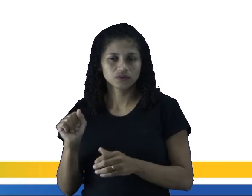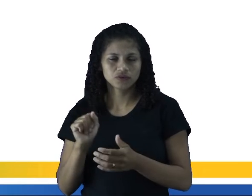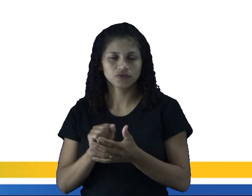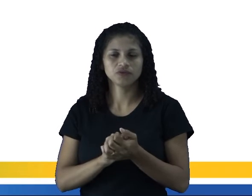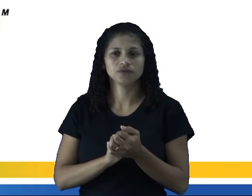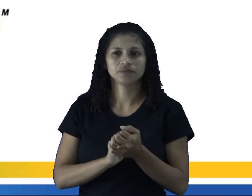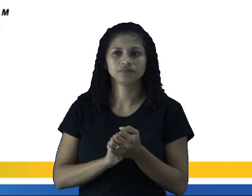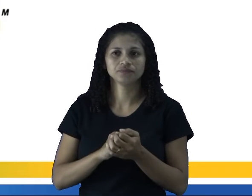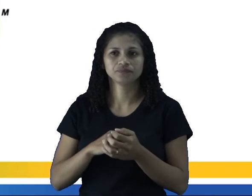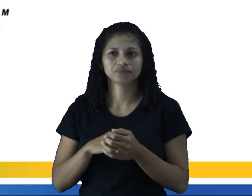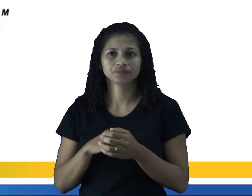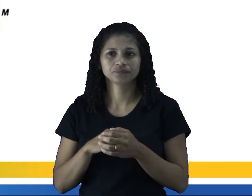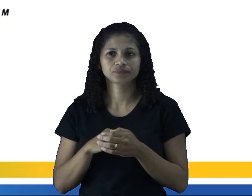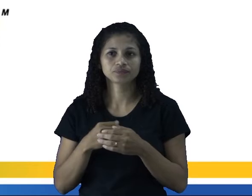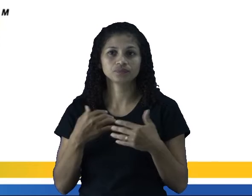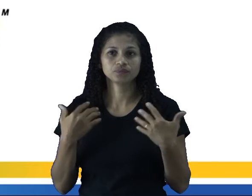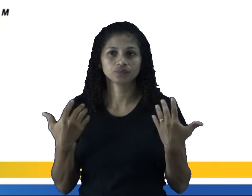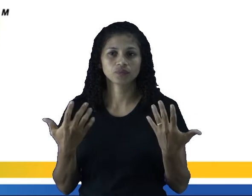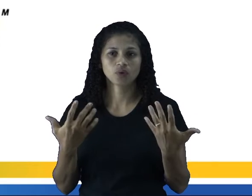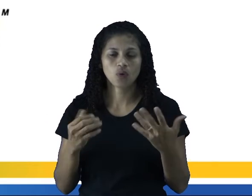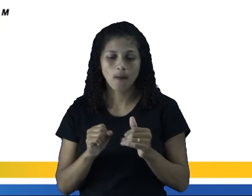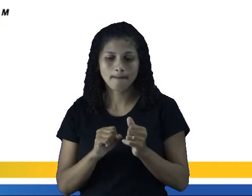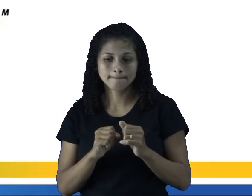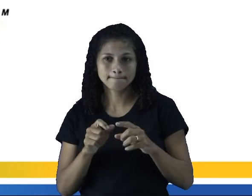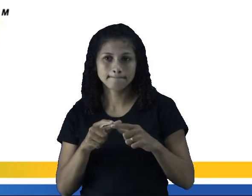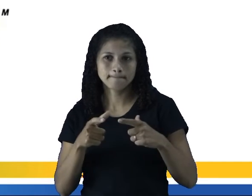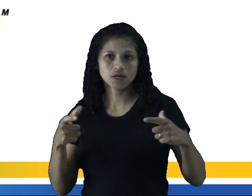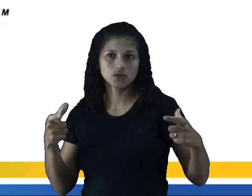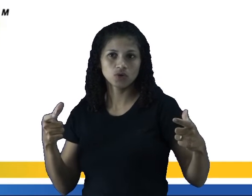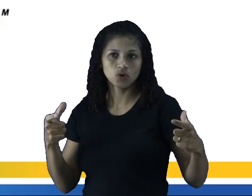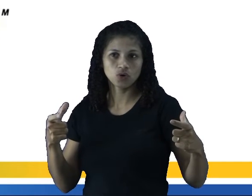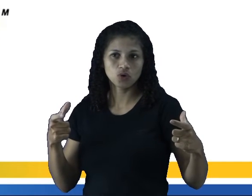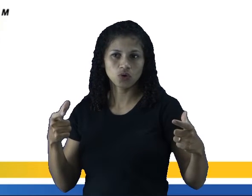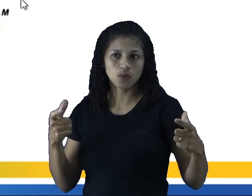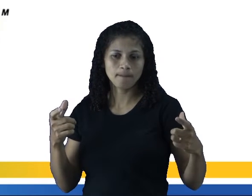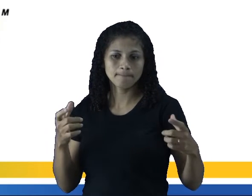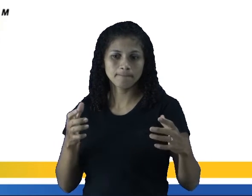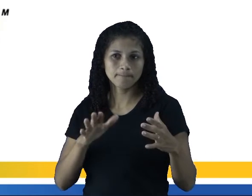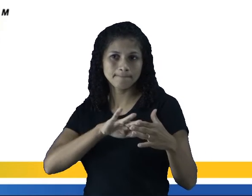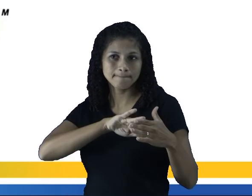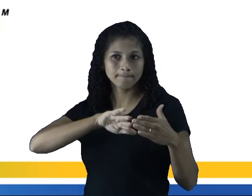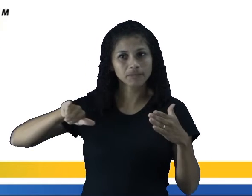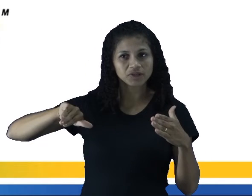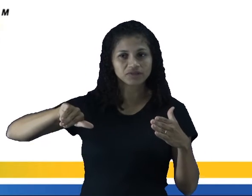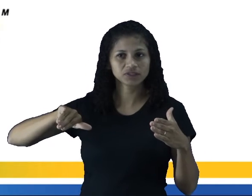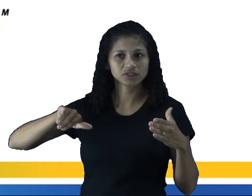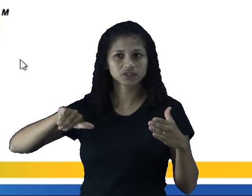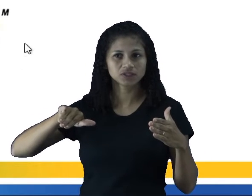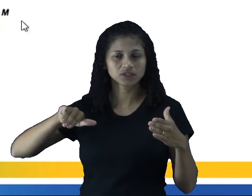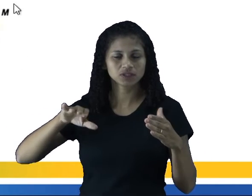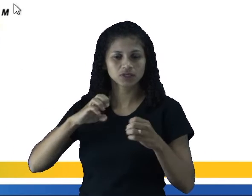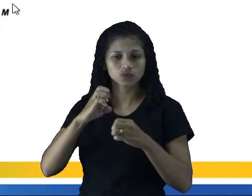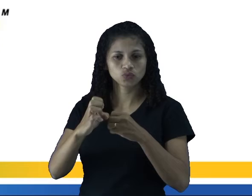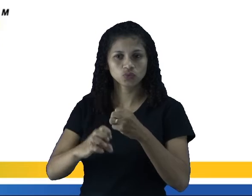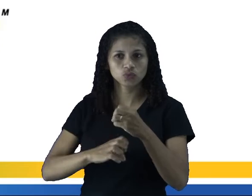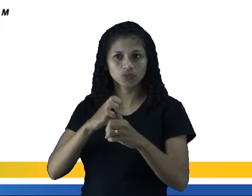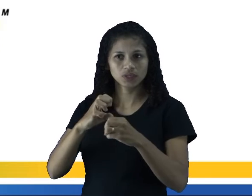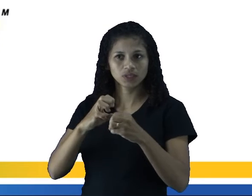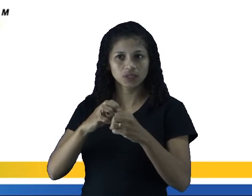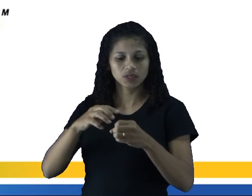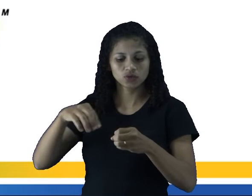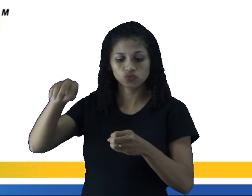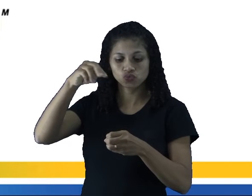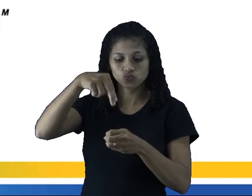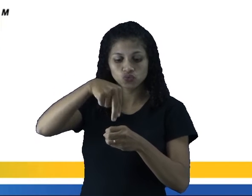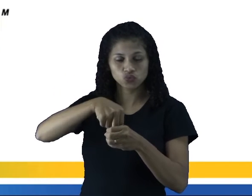da eletrosfera, né? Então, quanto maior o raio atômico, mais afastado o elétron ele vai estar ali do núcleo, menor